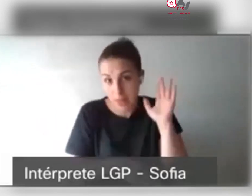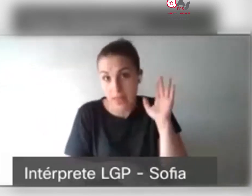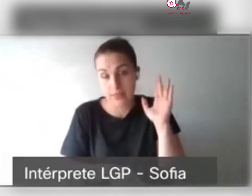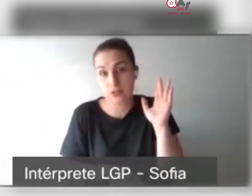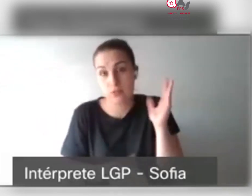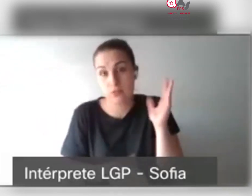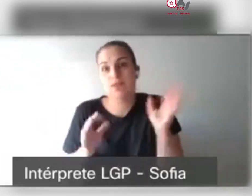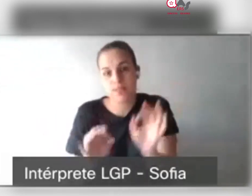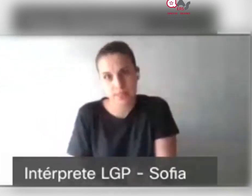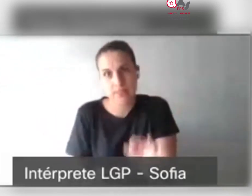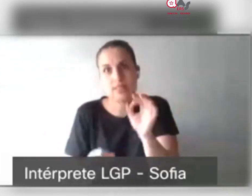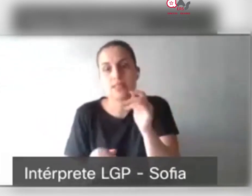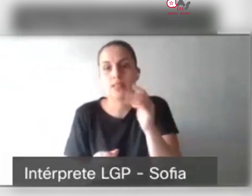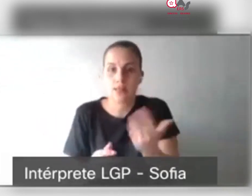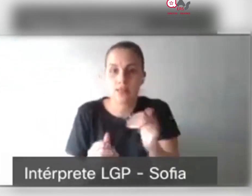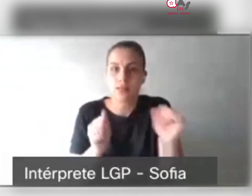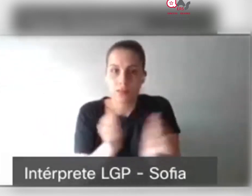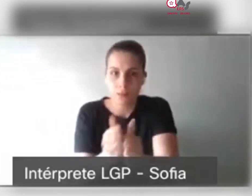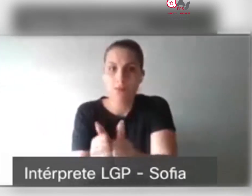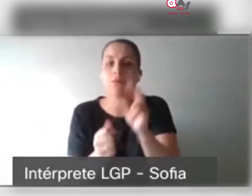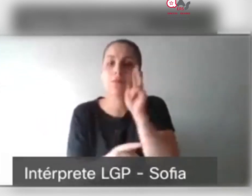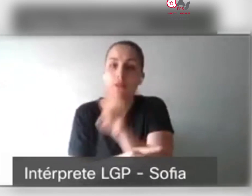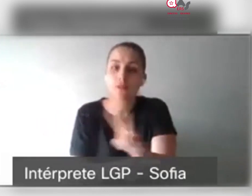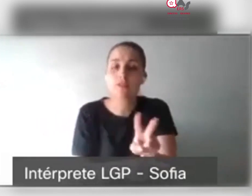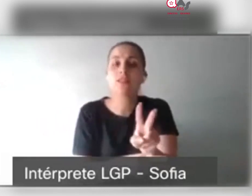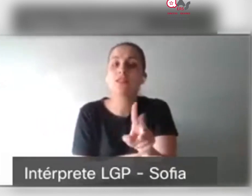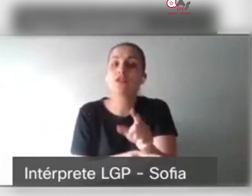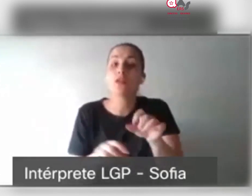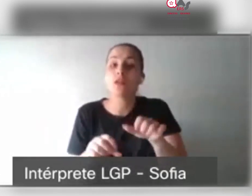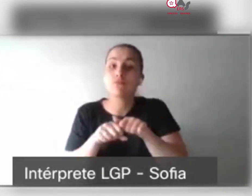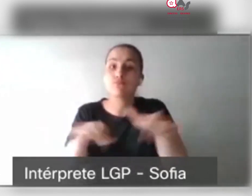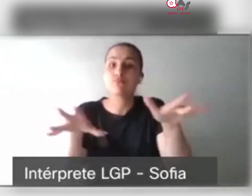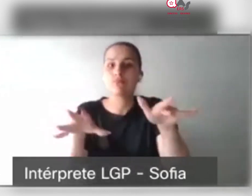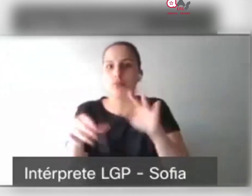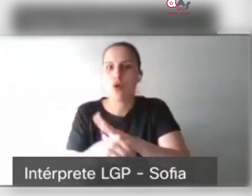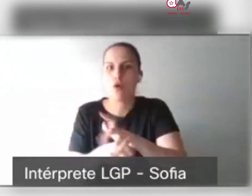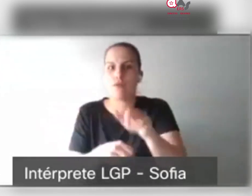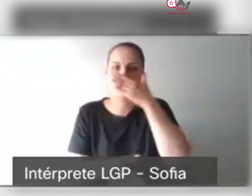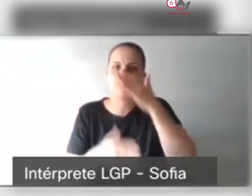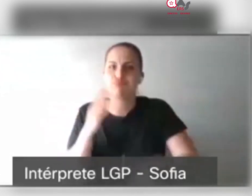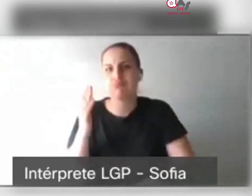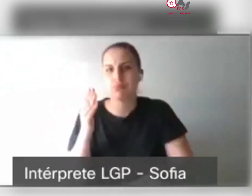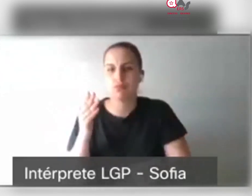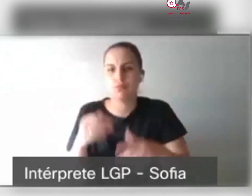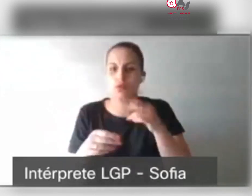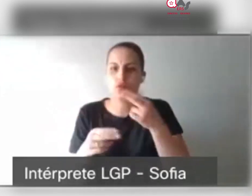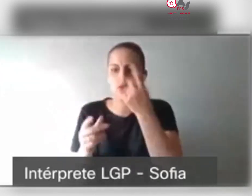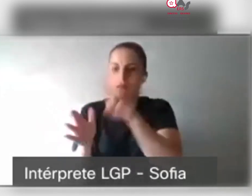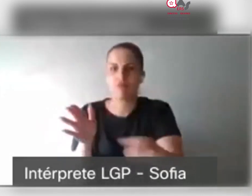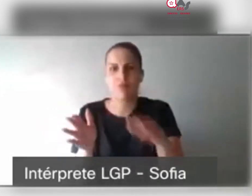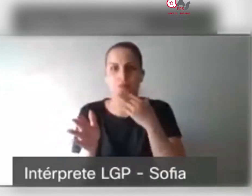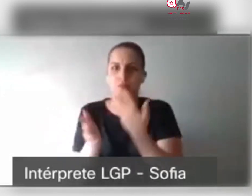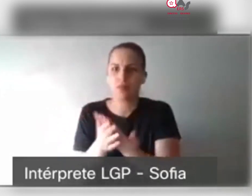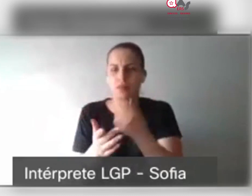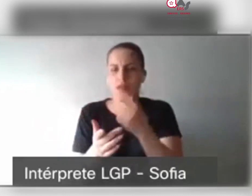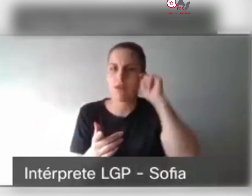que as visitas, que o direito ao acompanhamento não se poderia traduzir num surto de Covid numa enfermaria, com consequências potencialmente muito gravosas para os